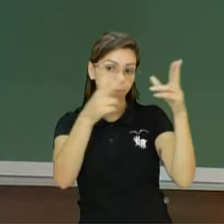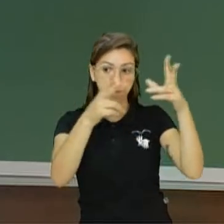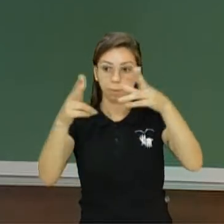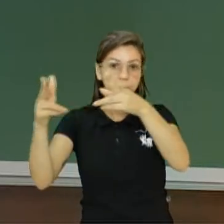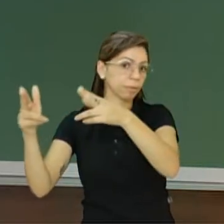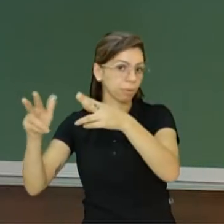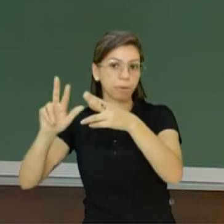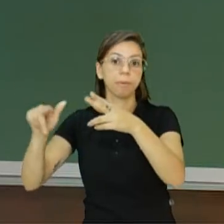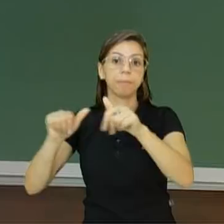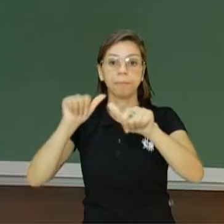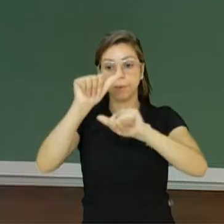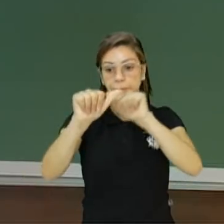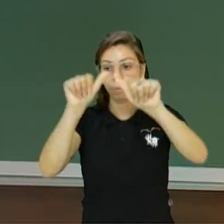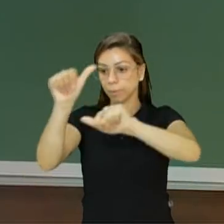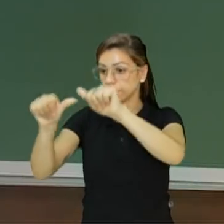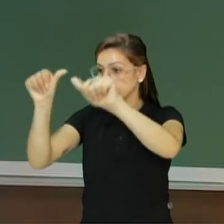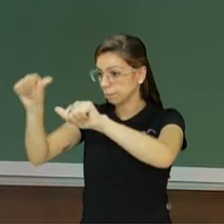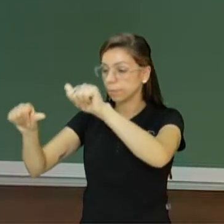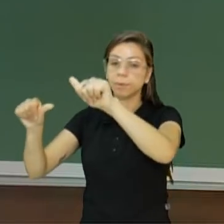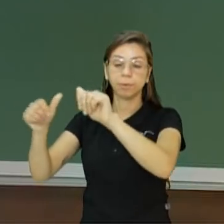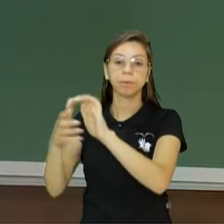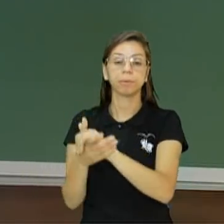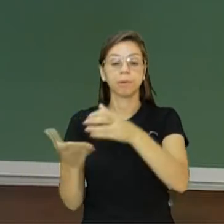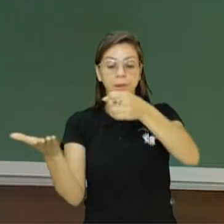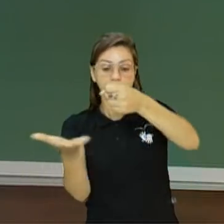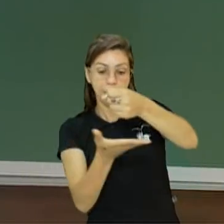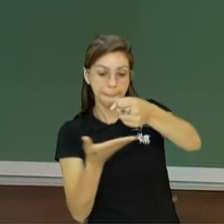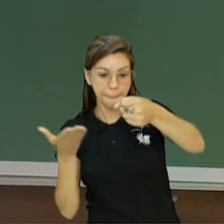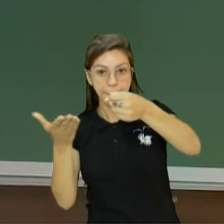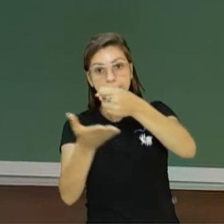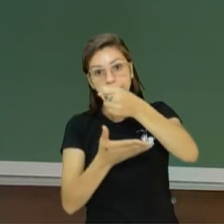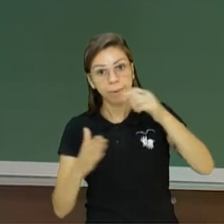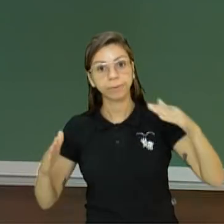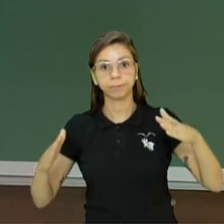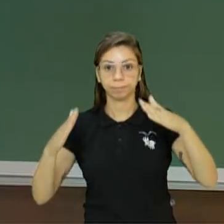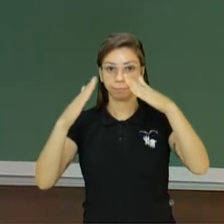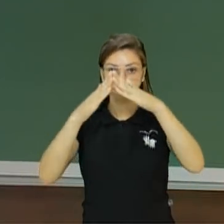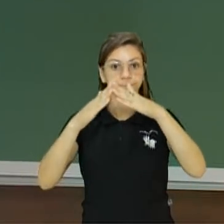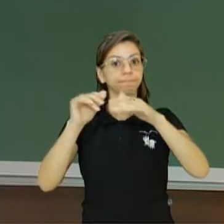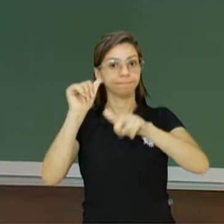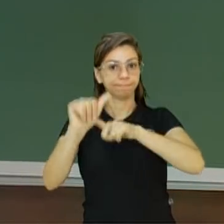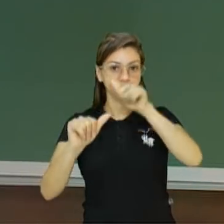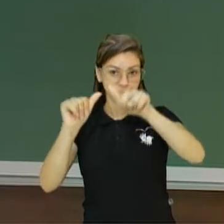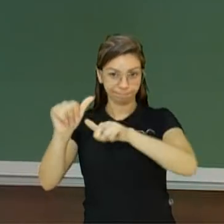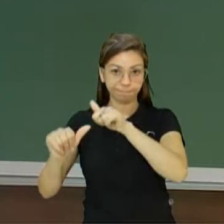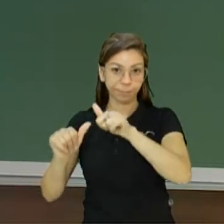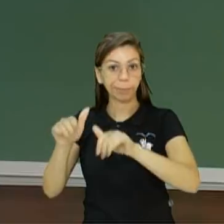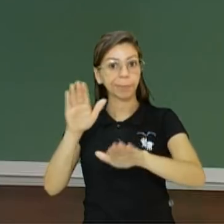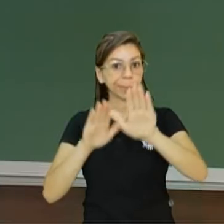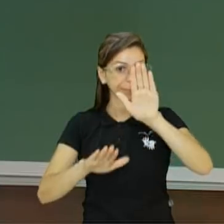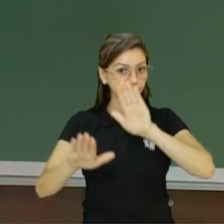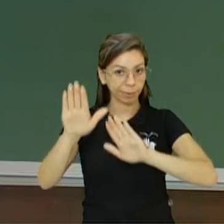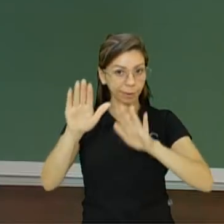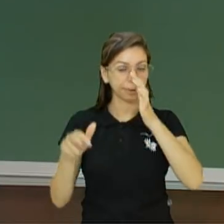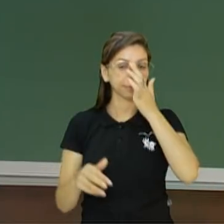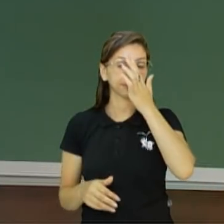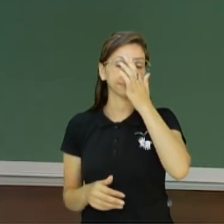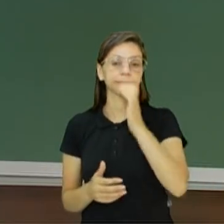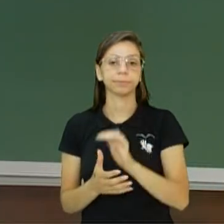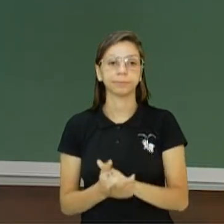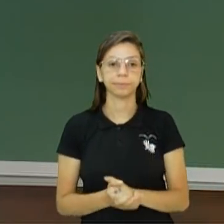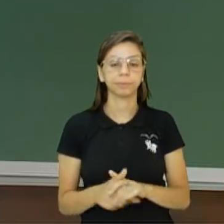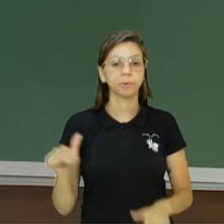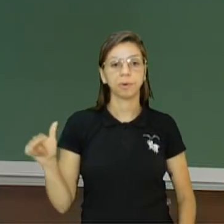igual. Muda os valores de acordo com a base da pirâmide, tá? Então, muito cuidado. O